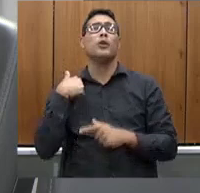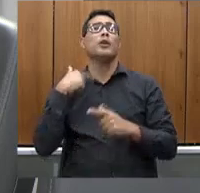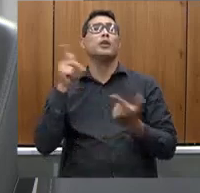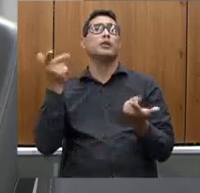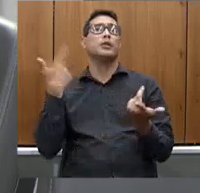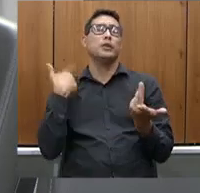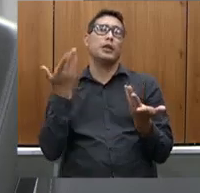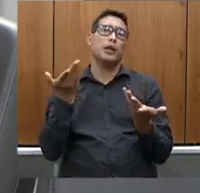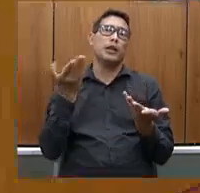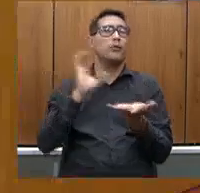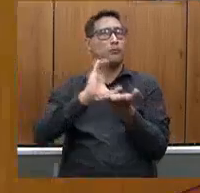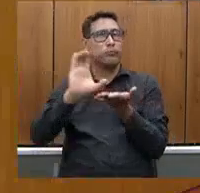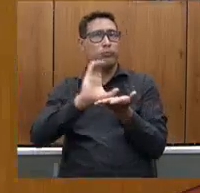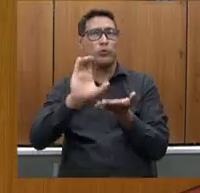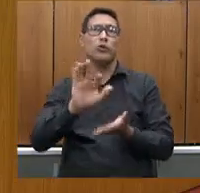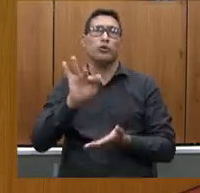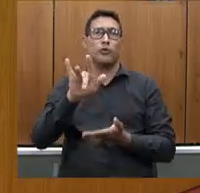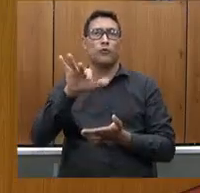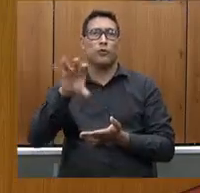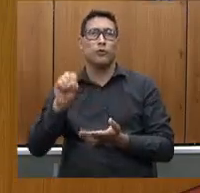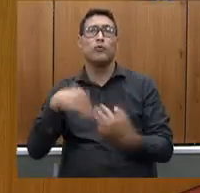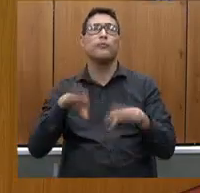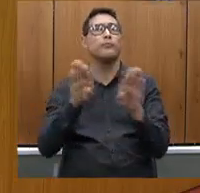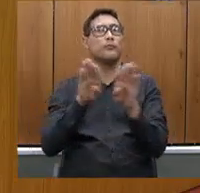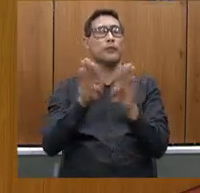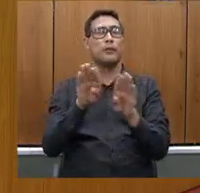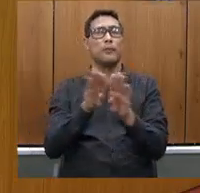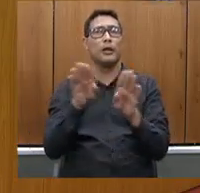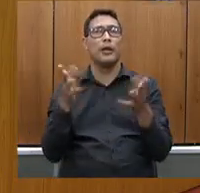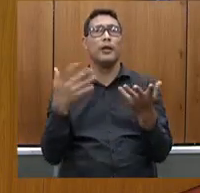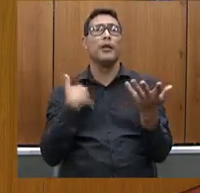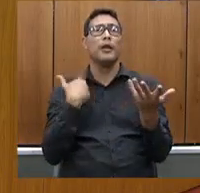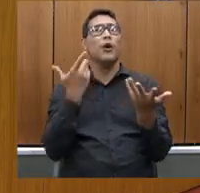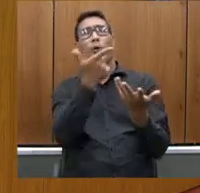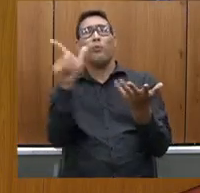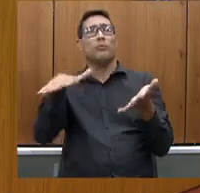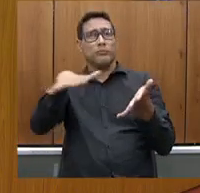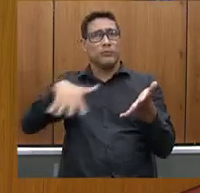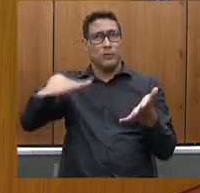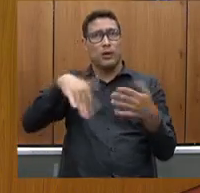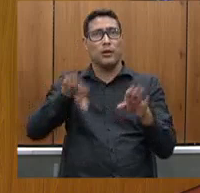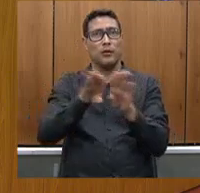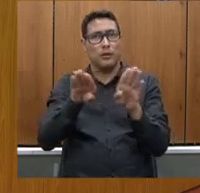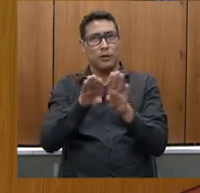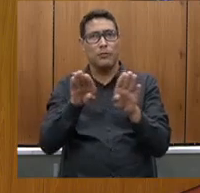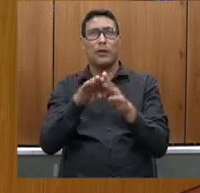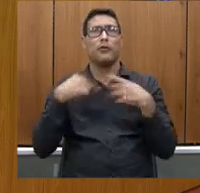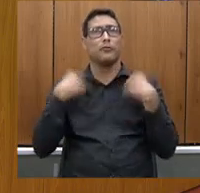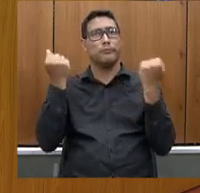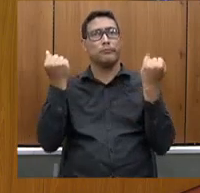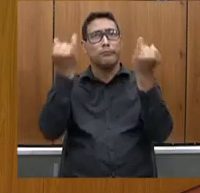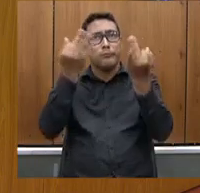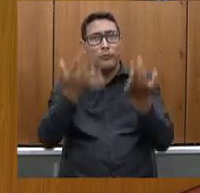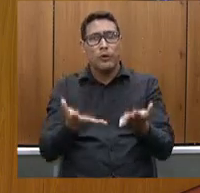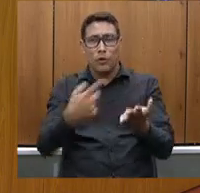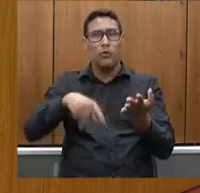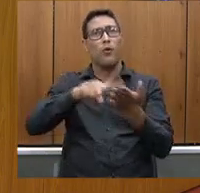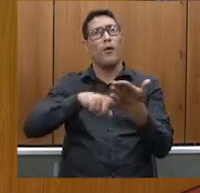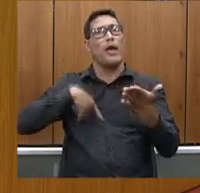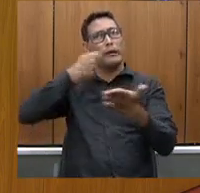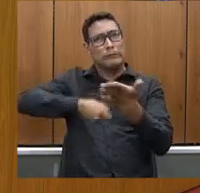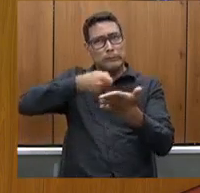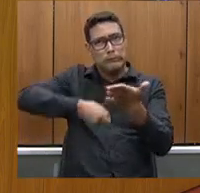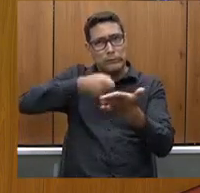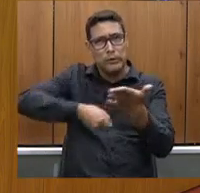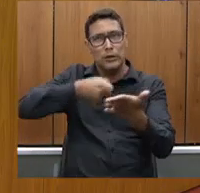difuso É também por exemplo em outras áreas por o senhor é muito militante né Na